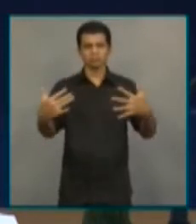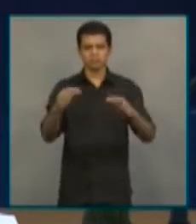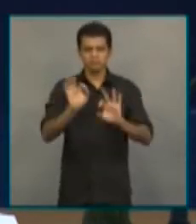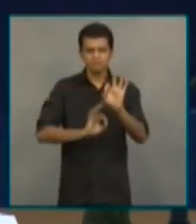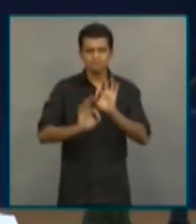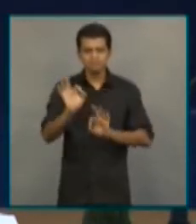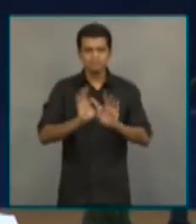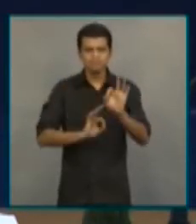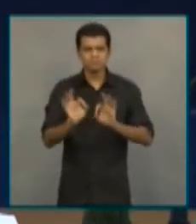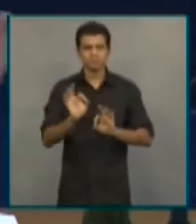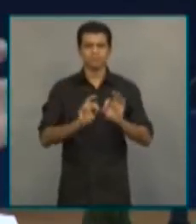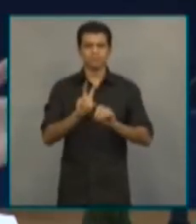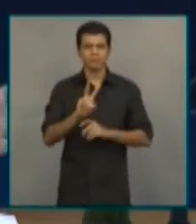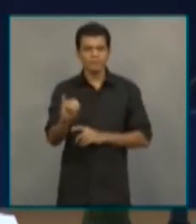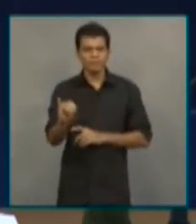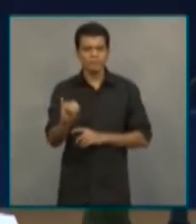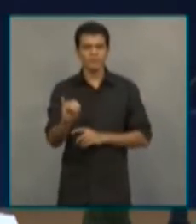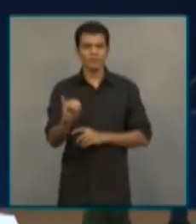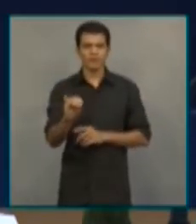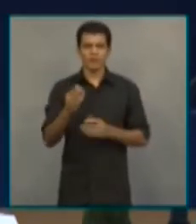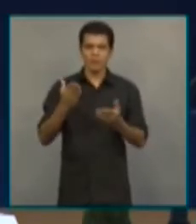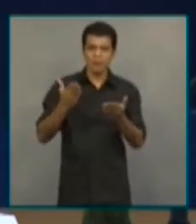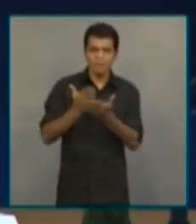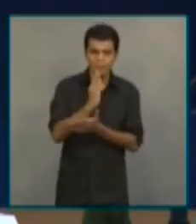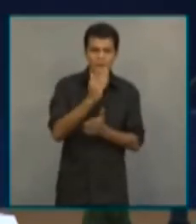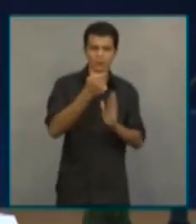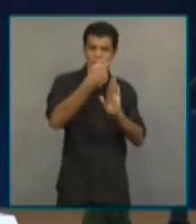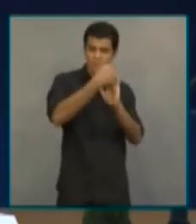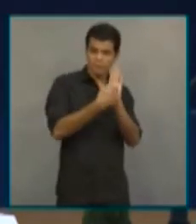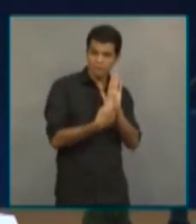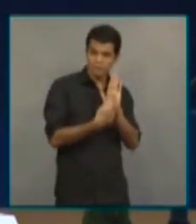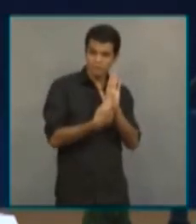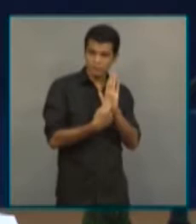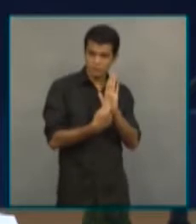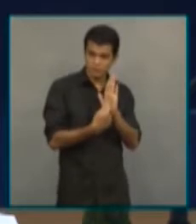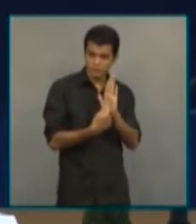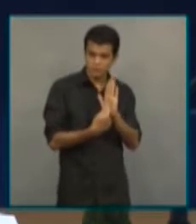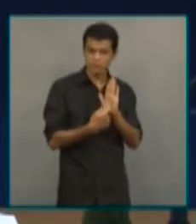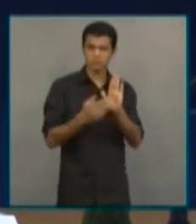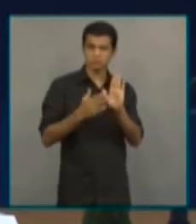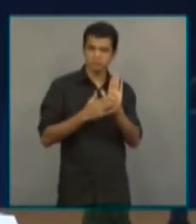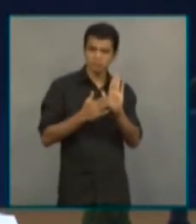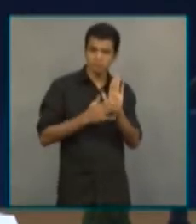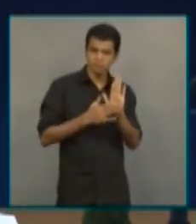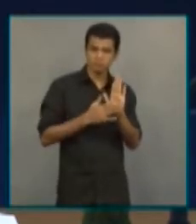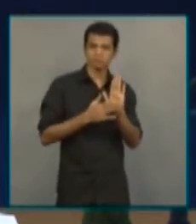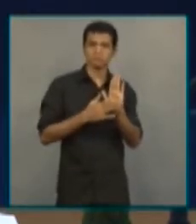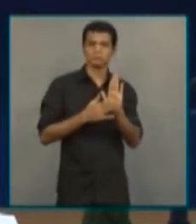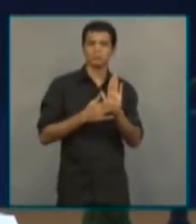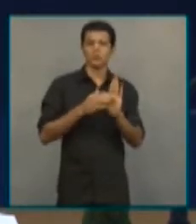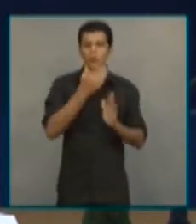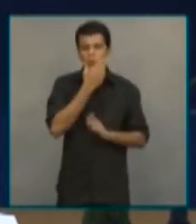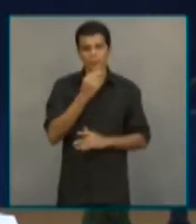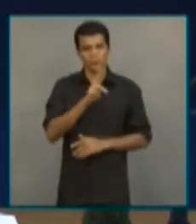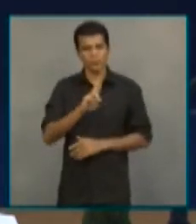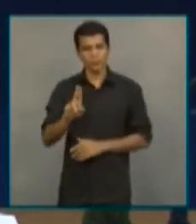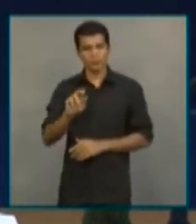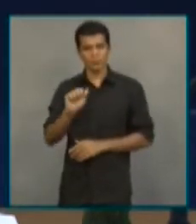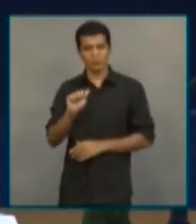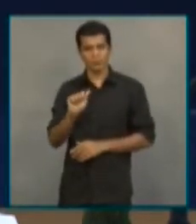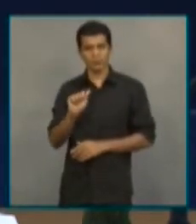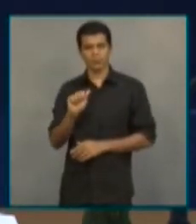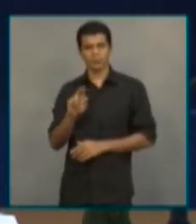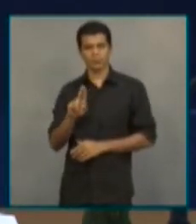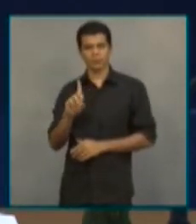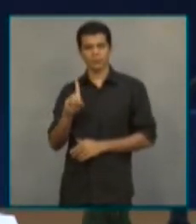a aprovação de um requerimento de autoria do novo deputado, do primeiro secretário da Casa, deputado Aldic Mota, como eu disse, numa